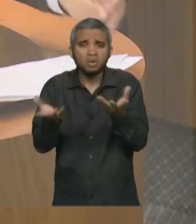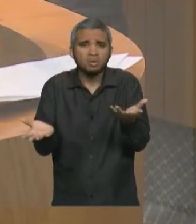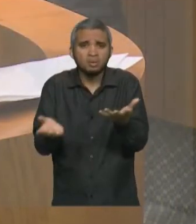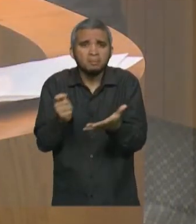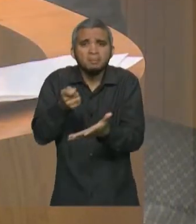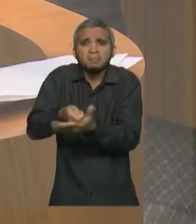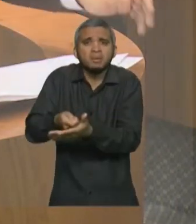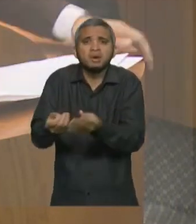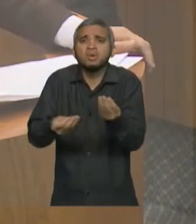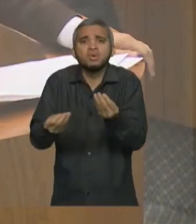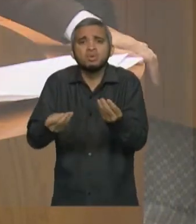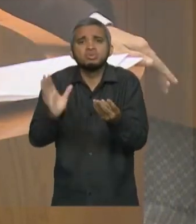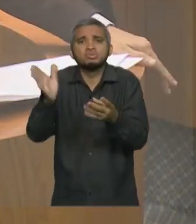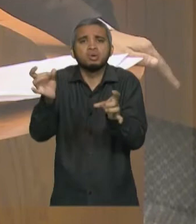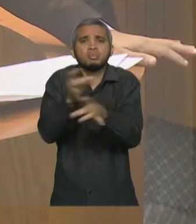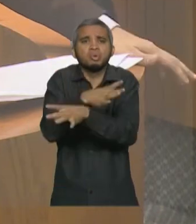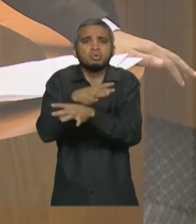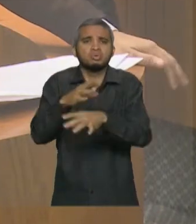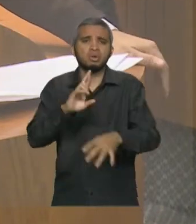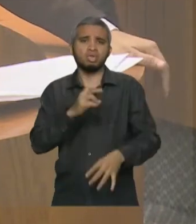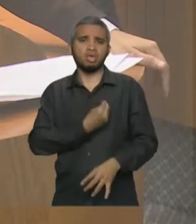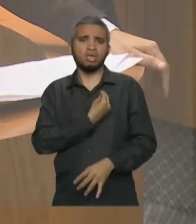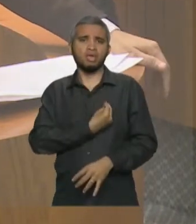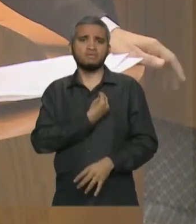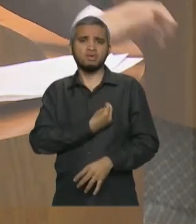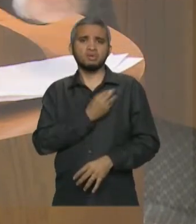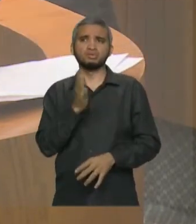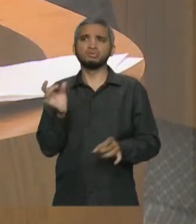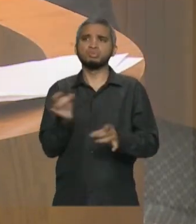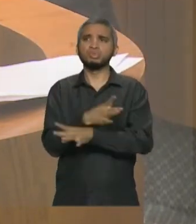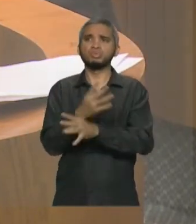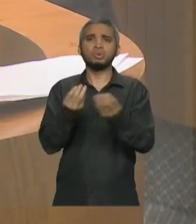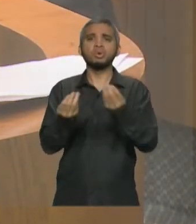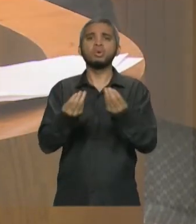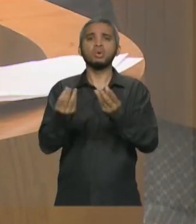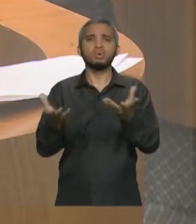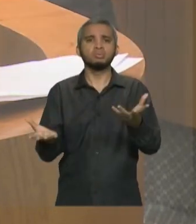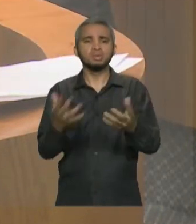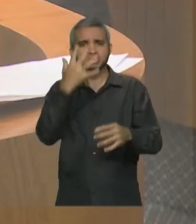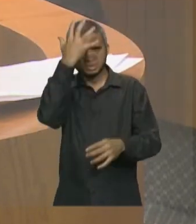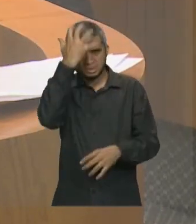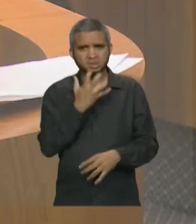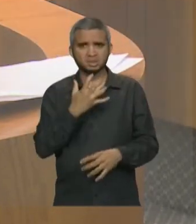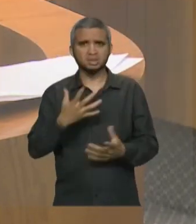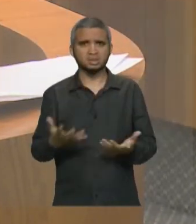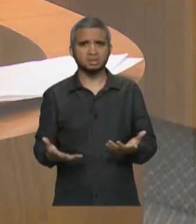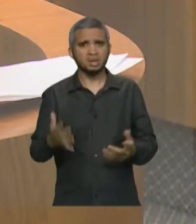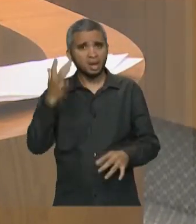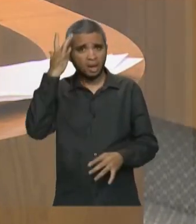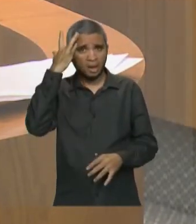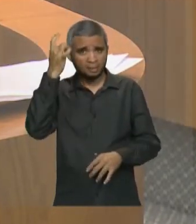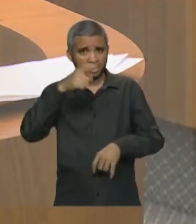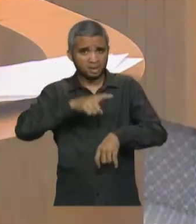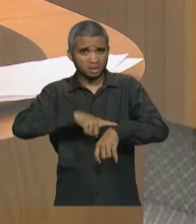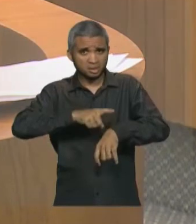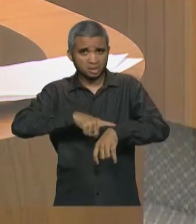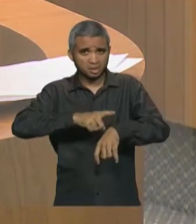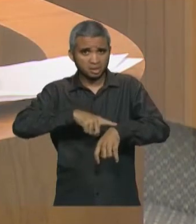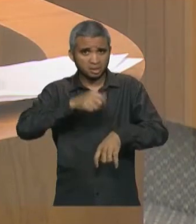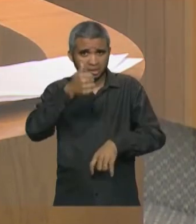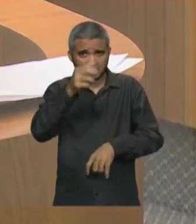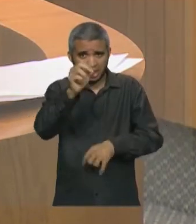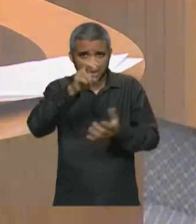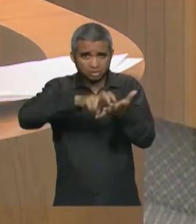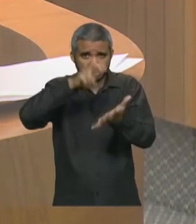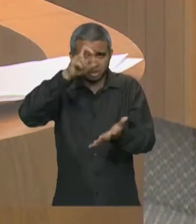Senhoras e senhores, isso não é grave. Isso é gravíssimo. Como que amanhã, dia 4... às 10 horas